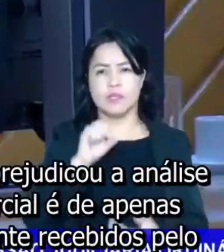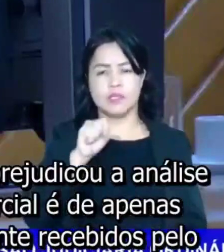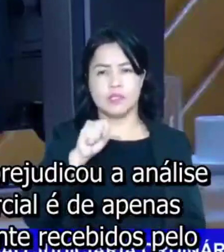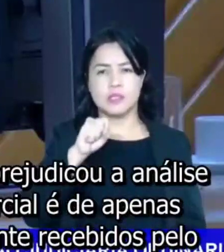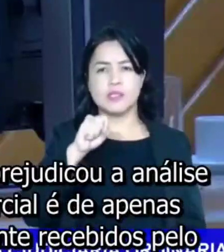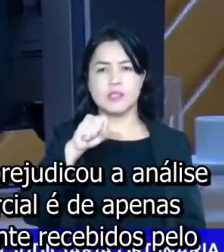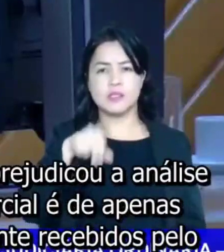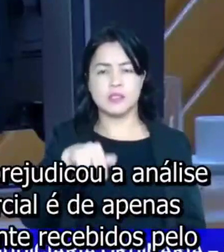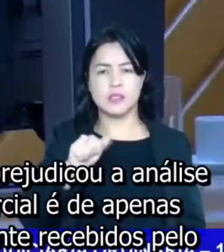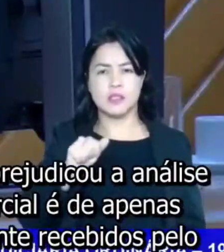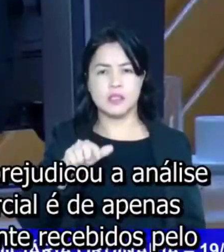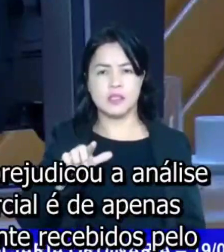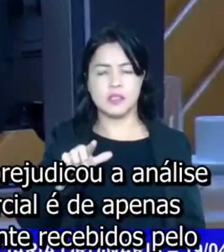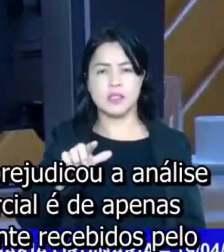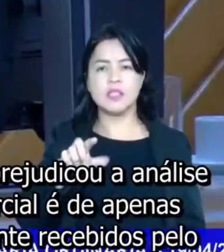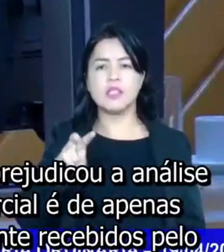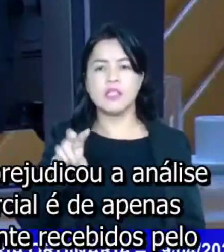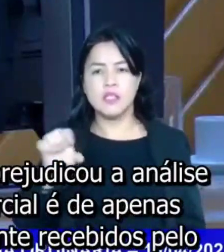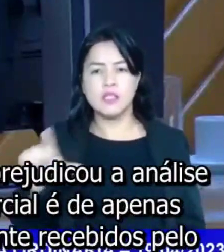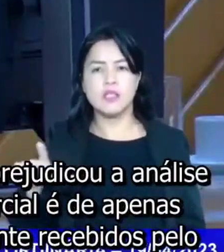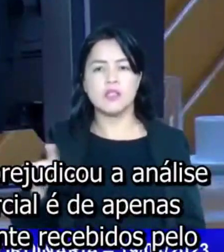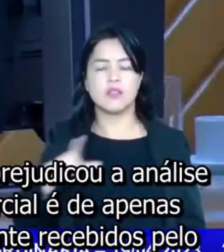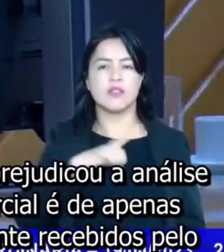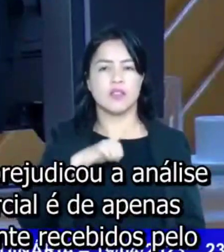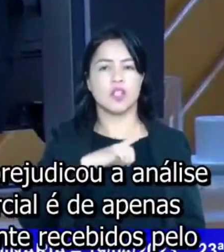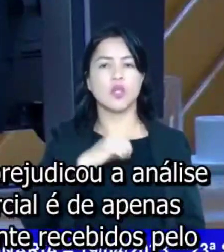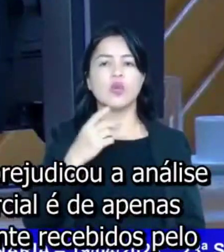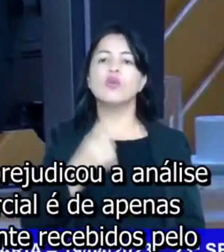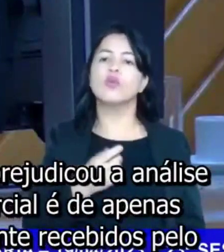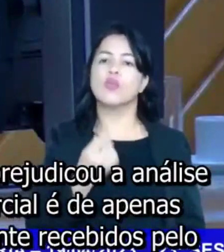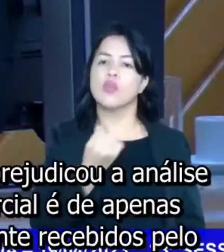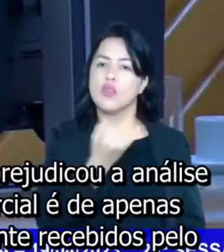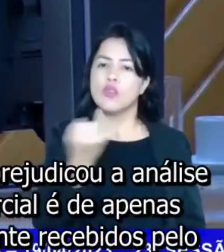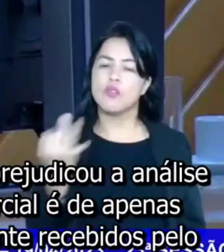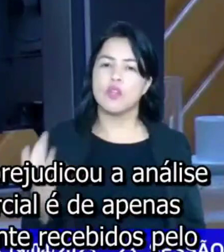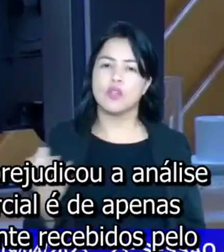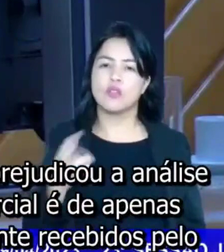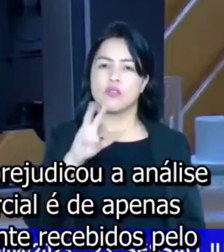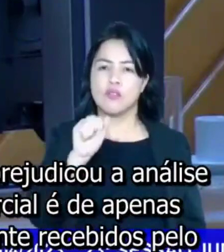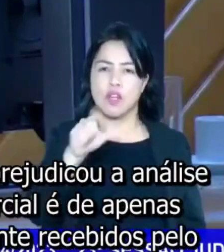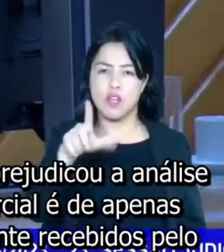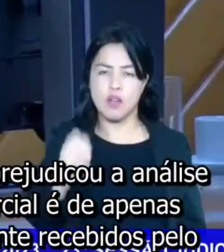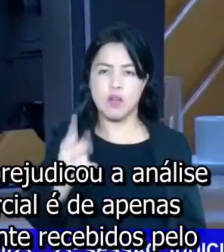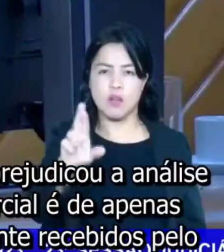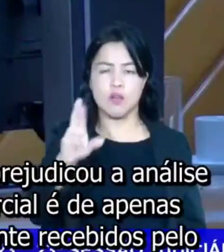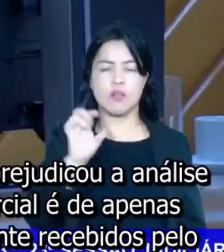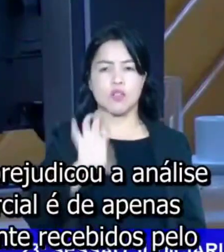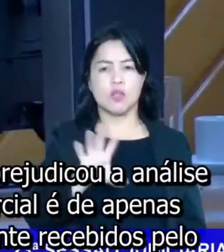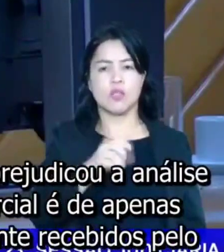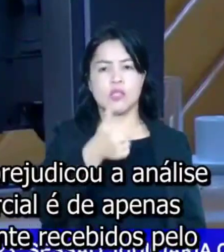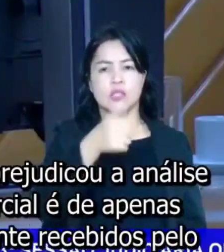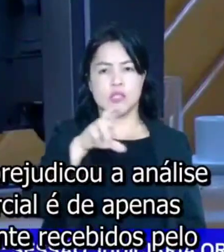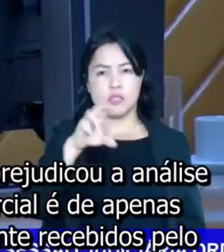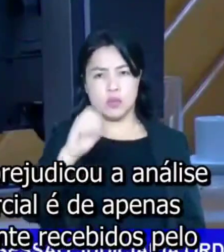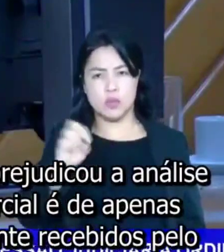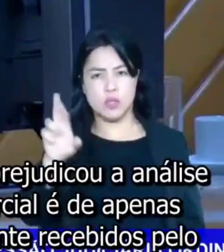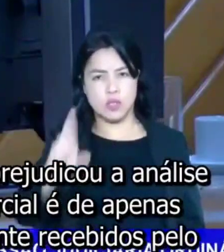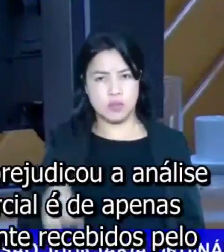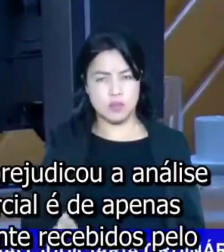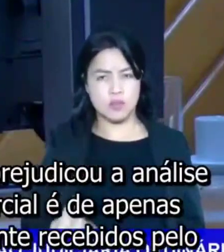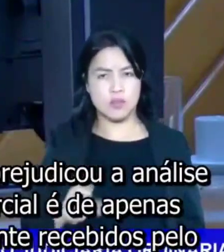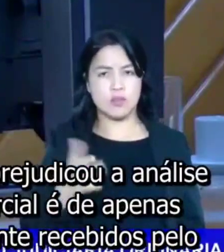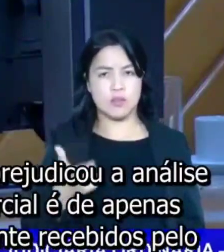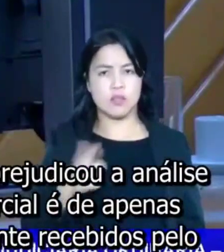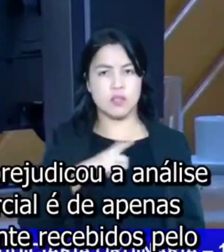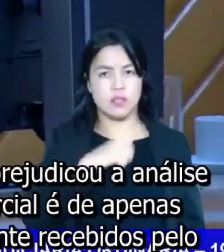Pablo, que não procurador prejudicou do a Ministério análise das contas. Público, O valor fazendo omitido da leitura prestação de contas entre a tela do parcial seu computador é de e a apenas tela do seu R$ 150, notebook. considerando